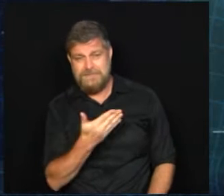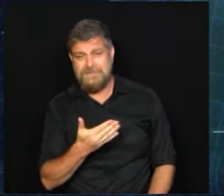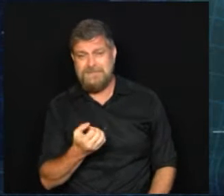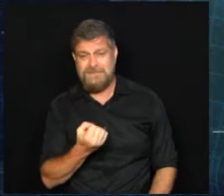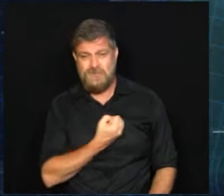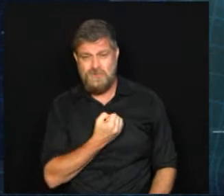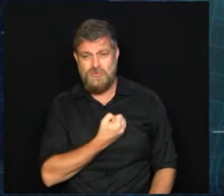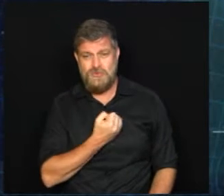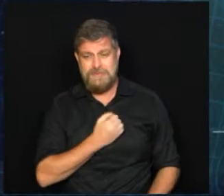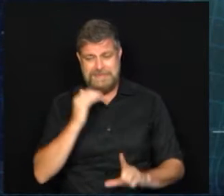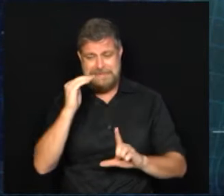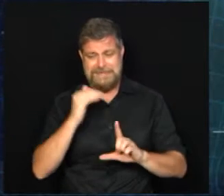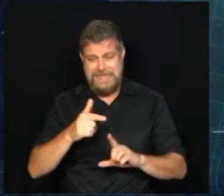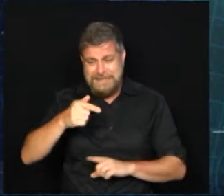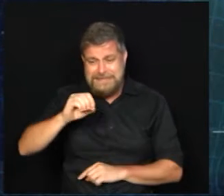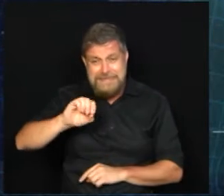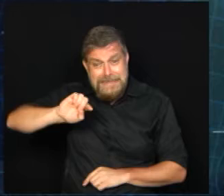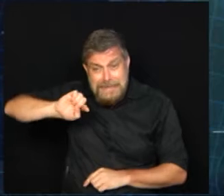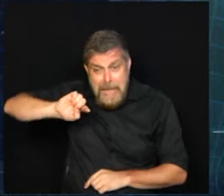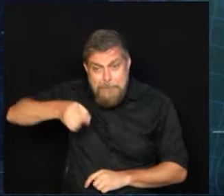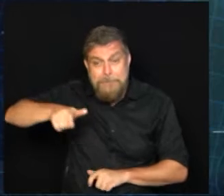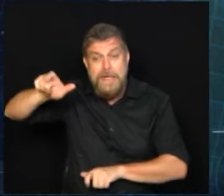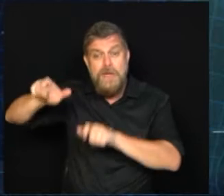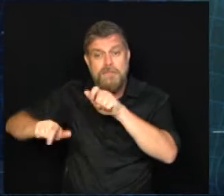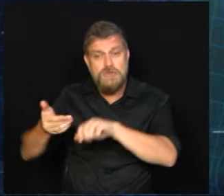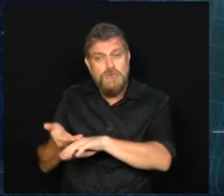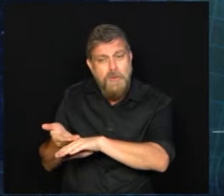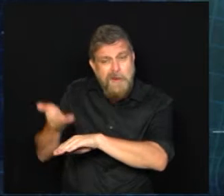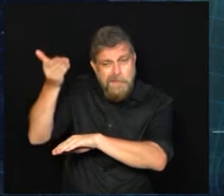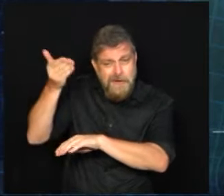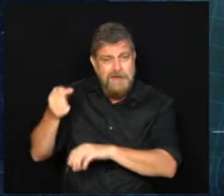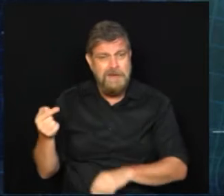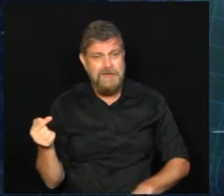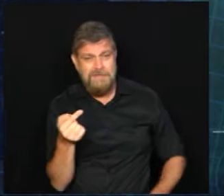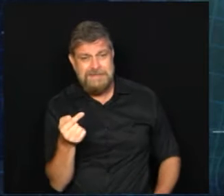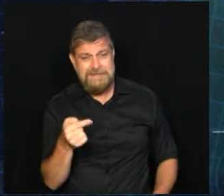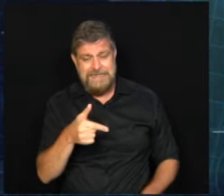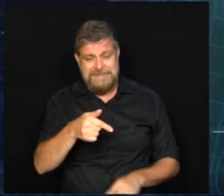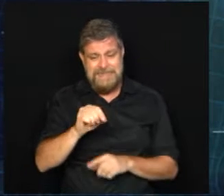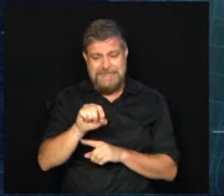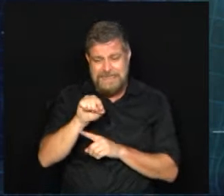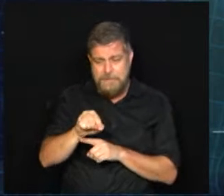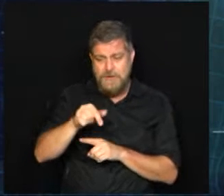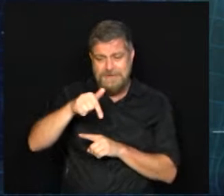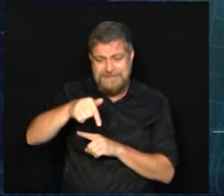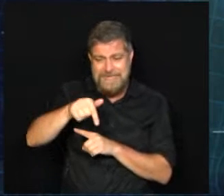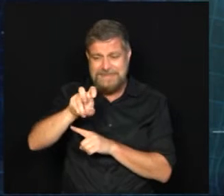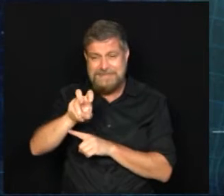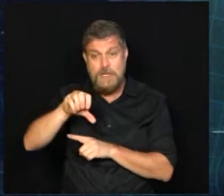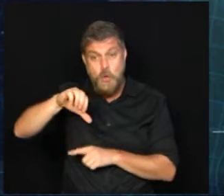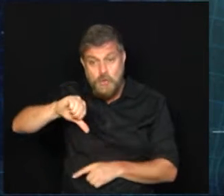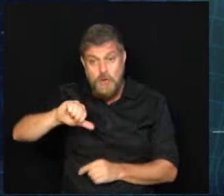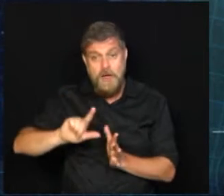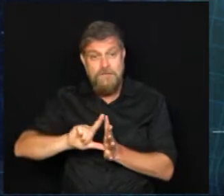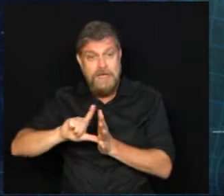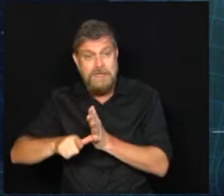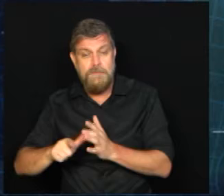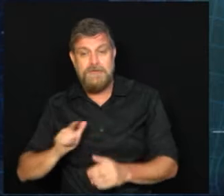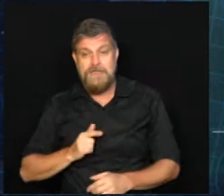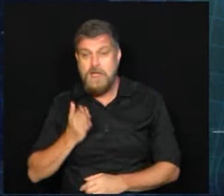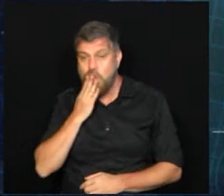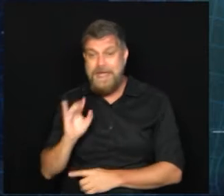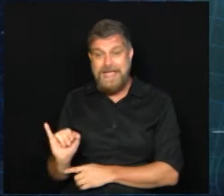e a gente já passa de 70 mil casos olhos são 70 1759 e depois